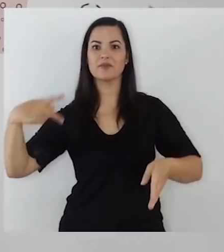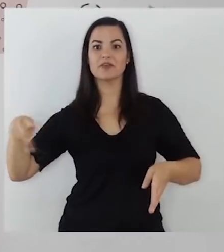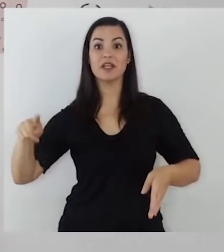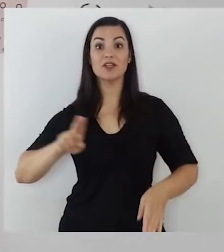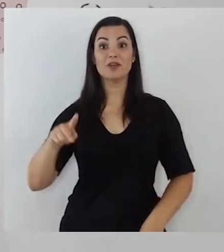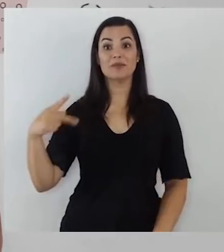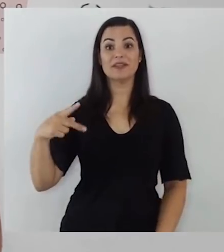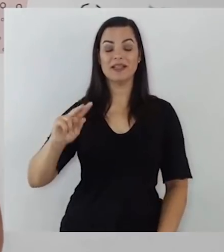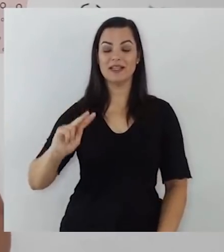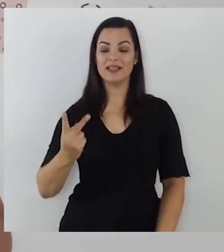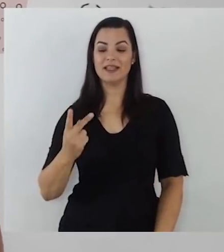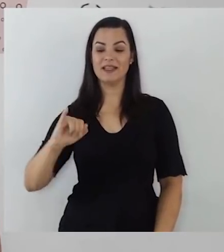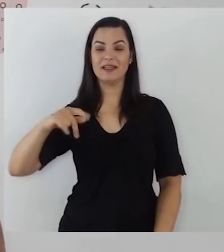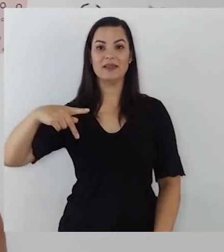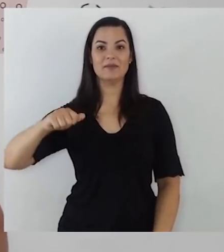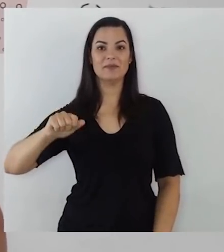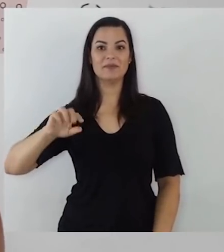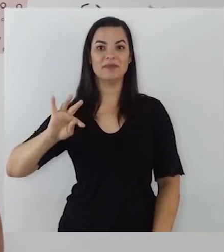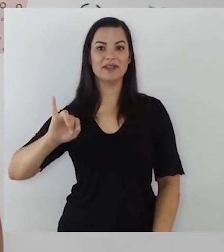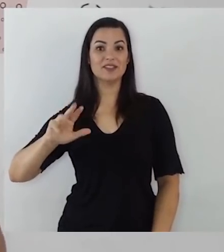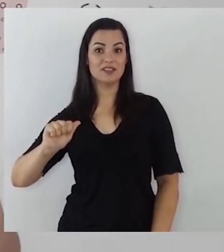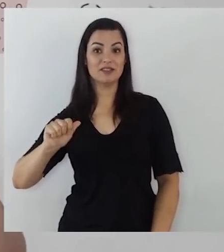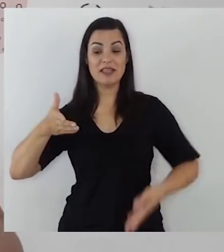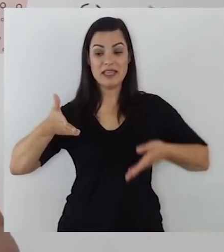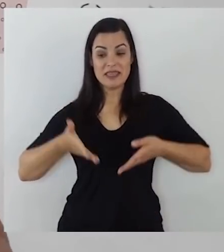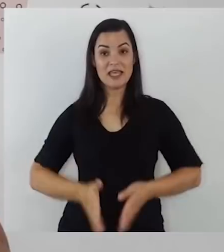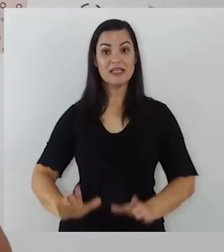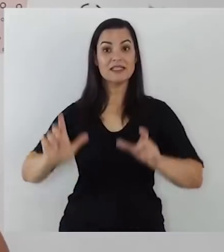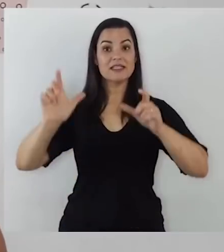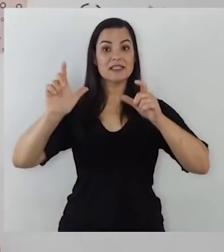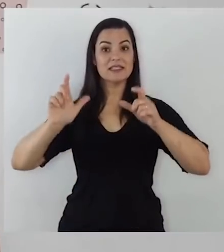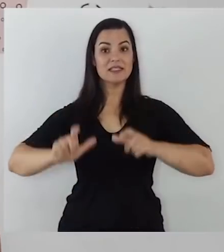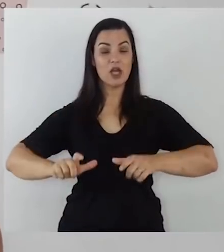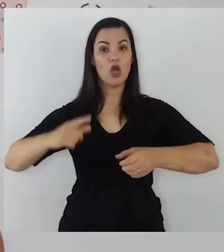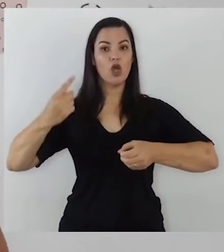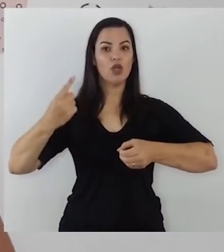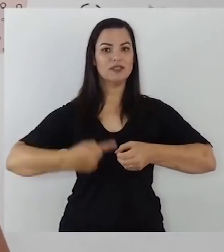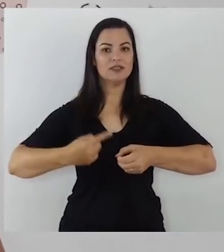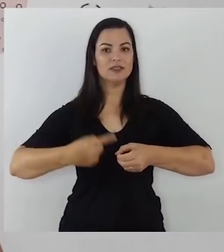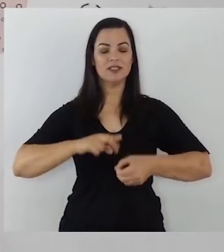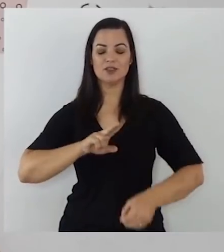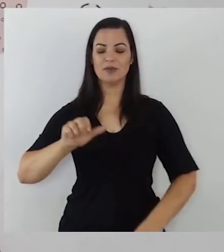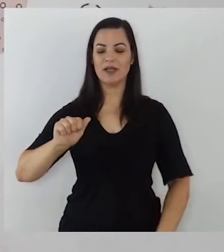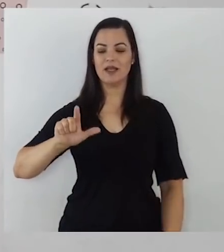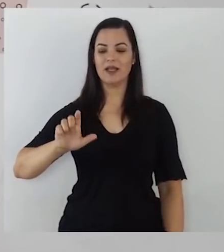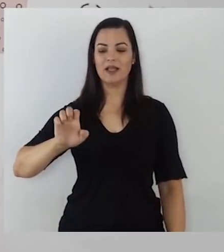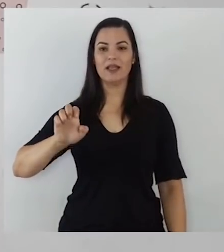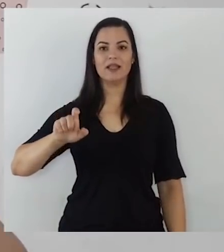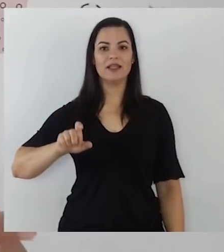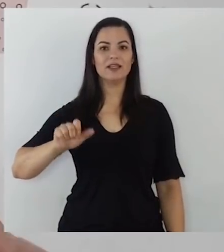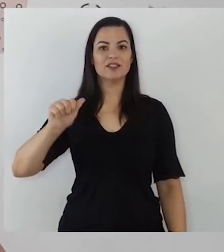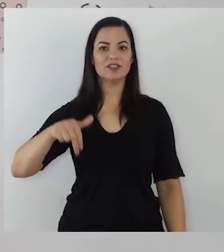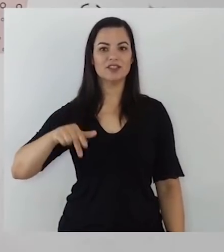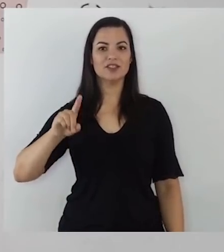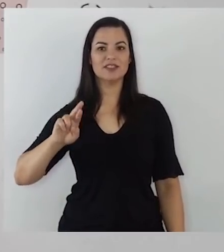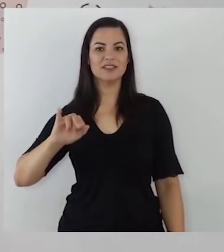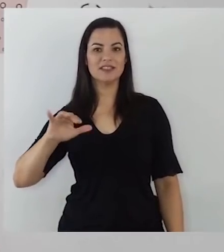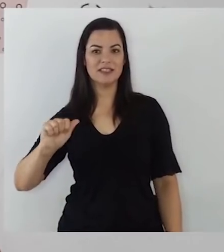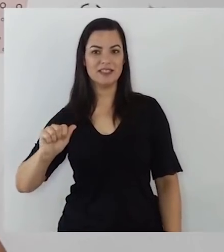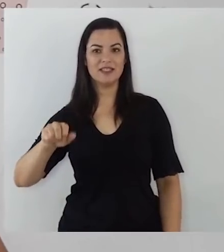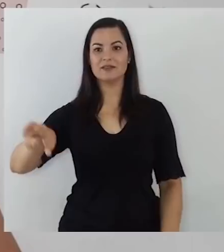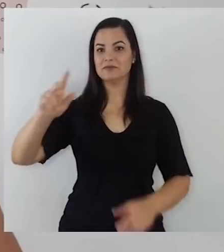Hipátia, nascida na cidade egípcia de Alexandria. O seu pai foi um filósofo,